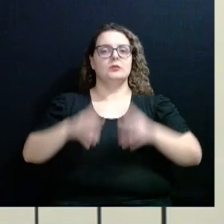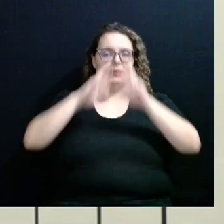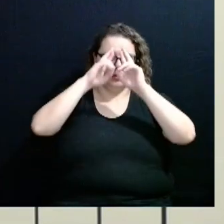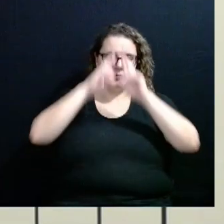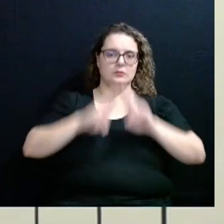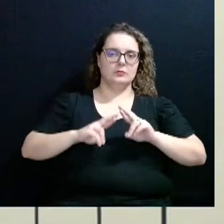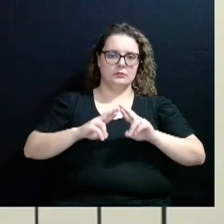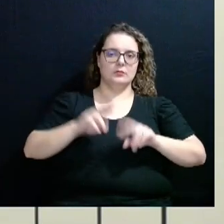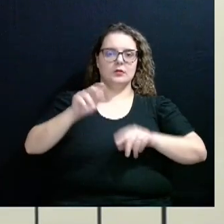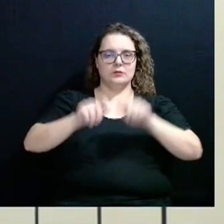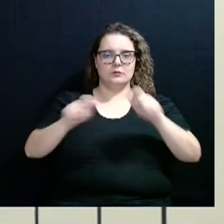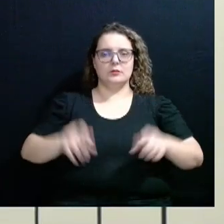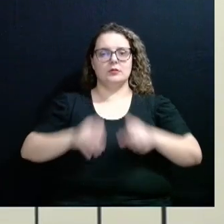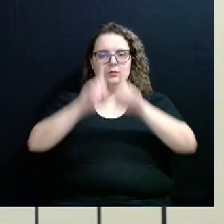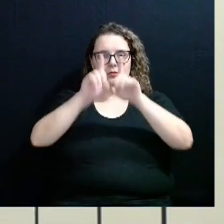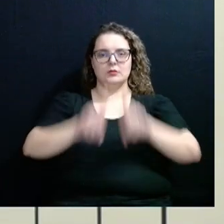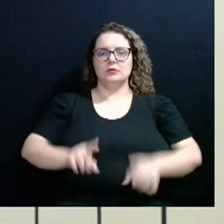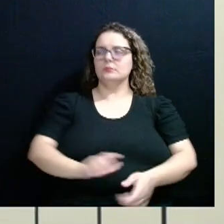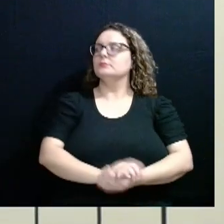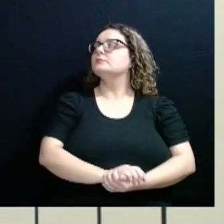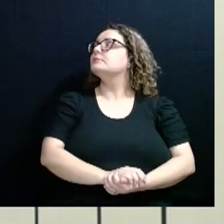com deficiência.